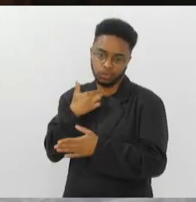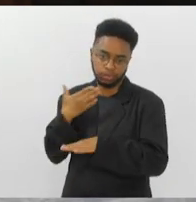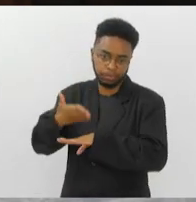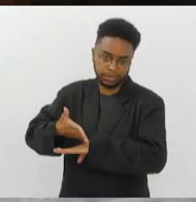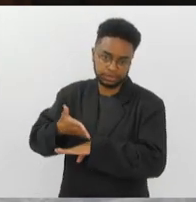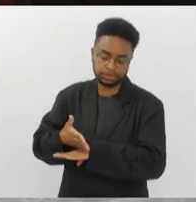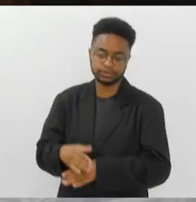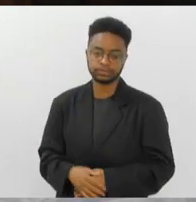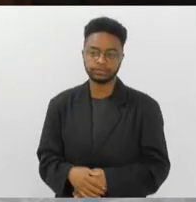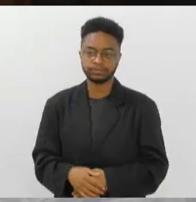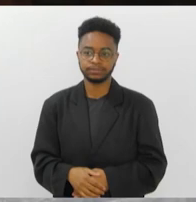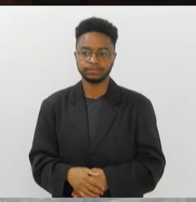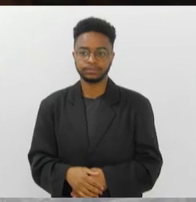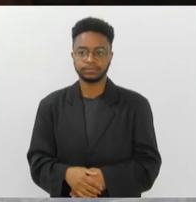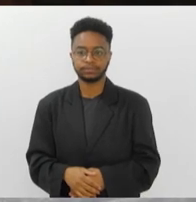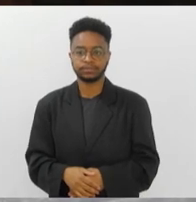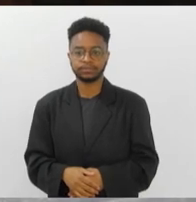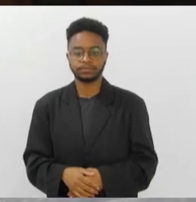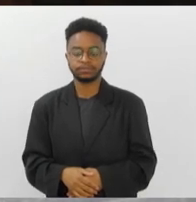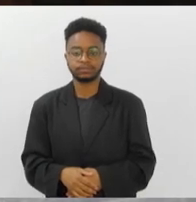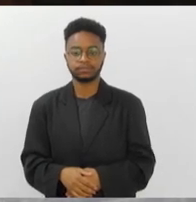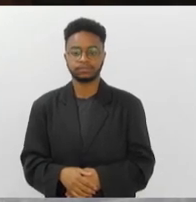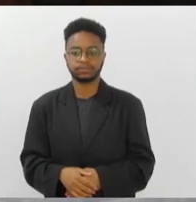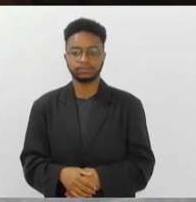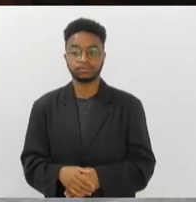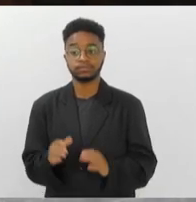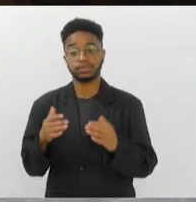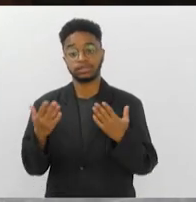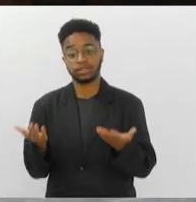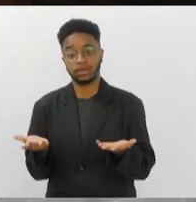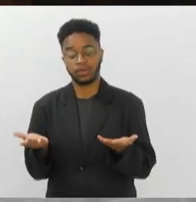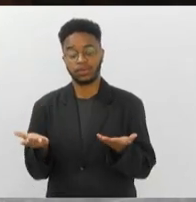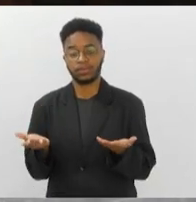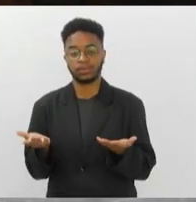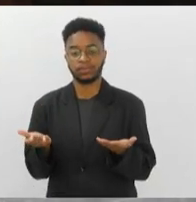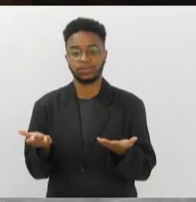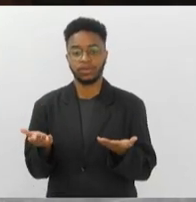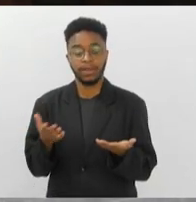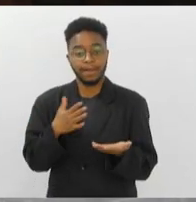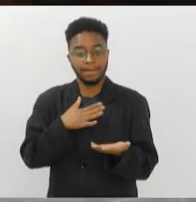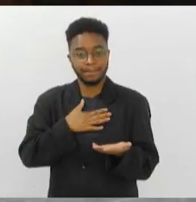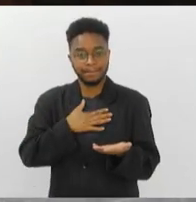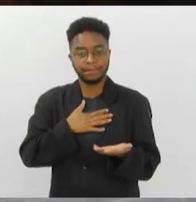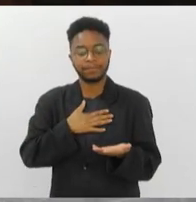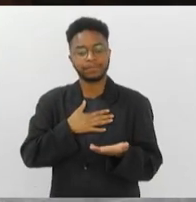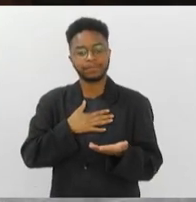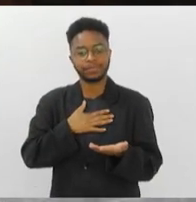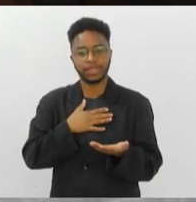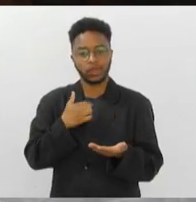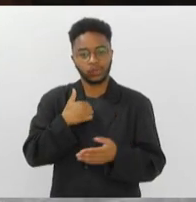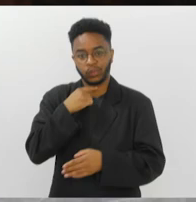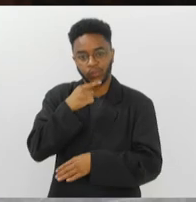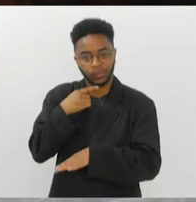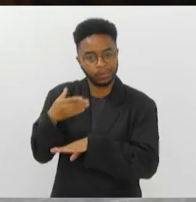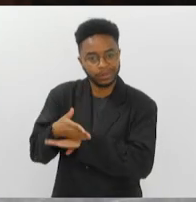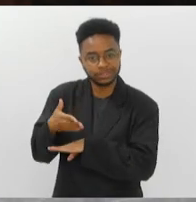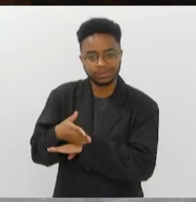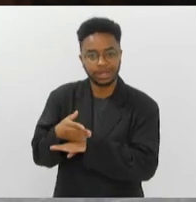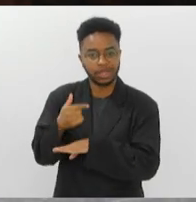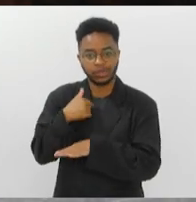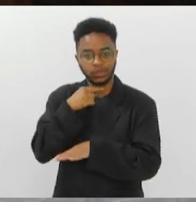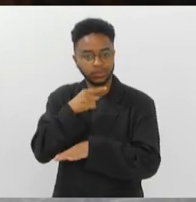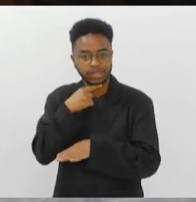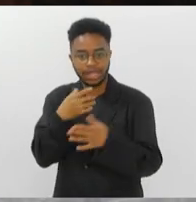deixar de estar com ela nessa viagem. Então, para mim, assim, que não pude estar para receber, estar aqui